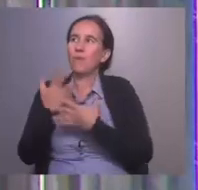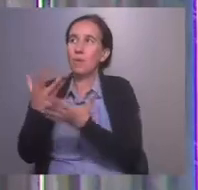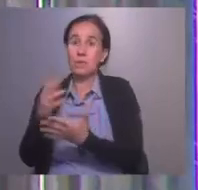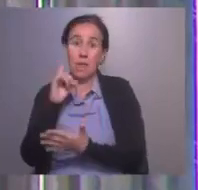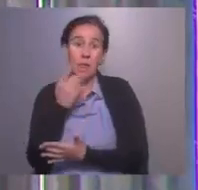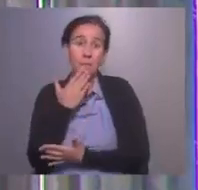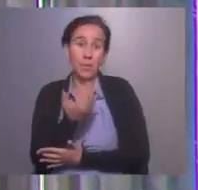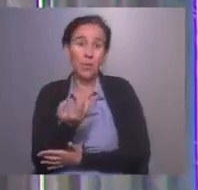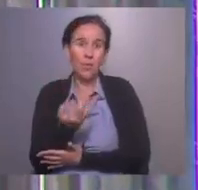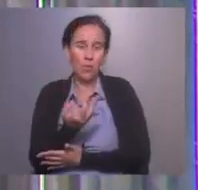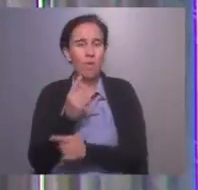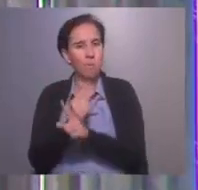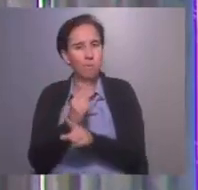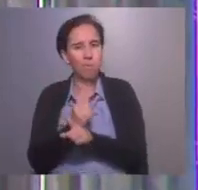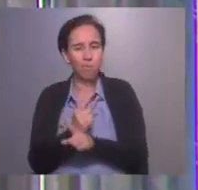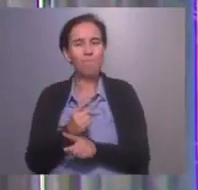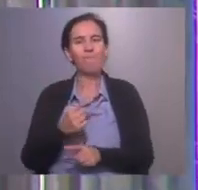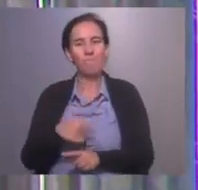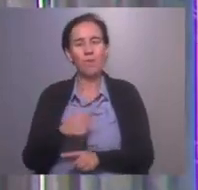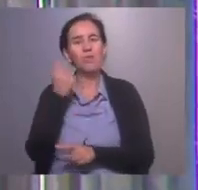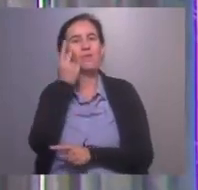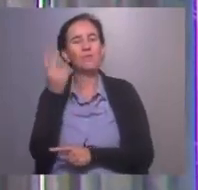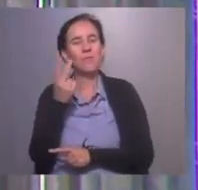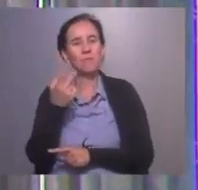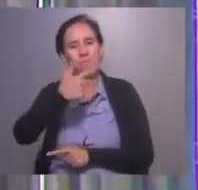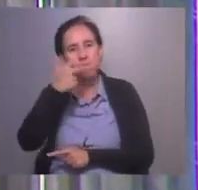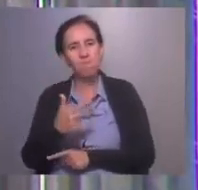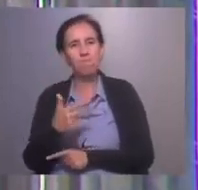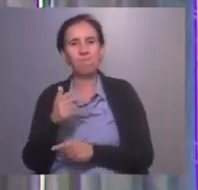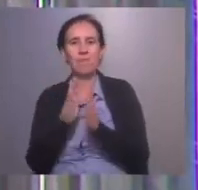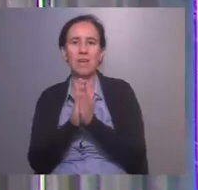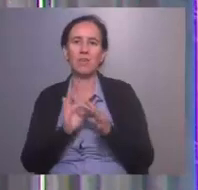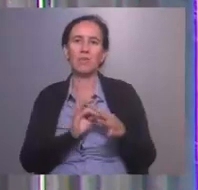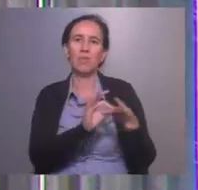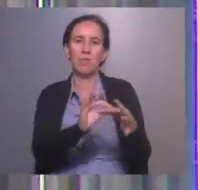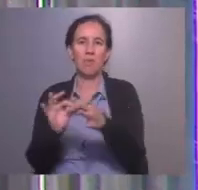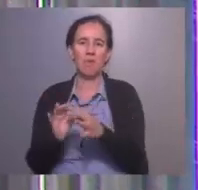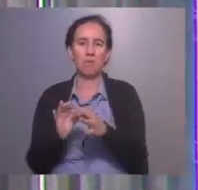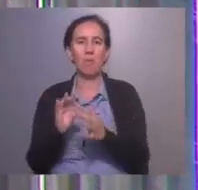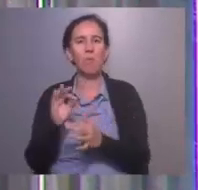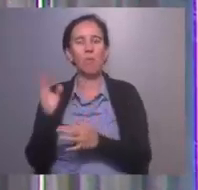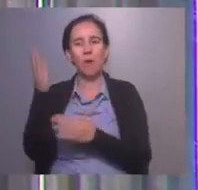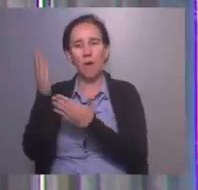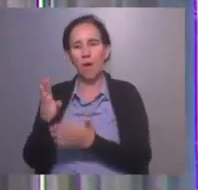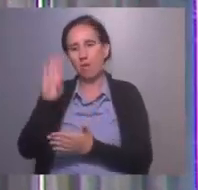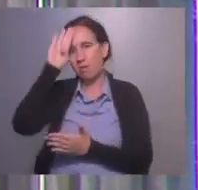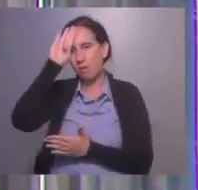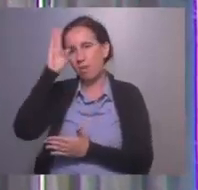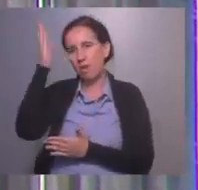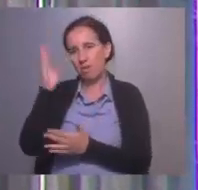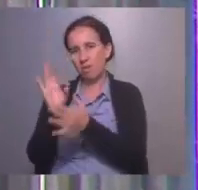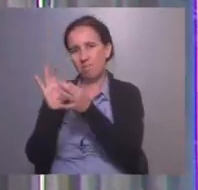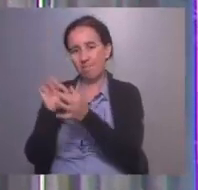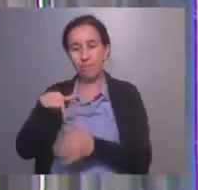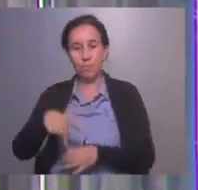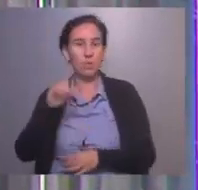pediu. Vivamos a comunhão viva e inteira com a Santa Igreja e com o Santo Padre e acompanhemos